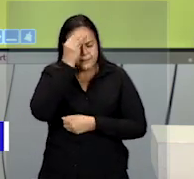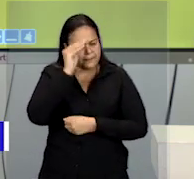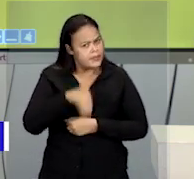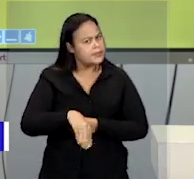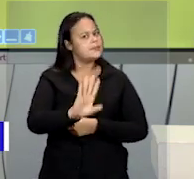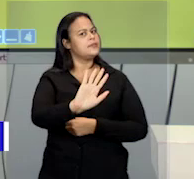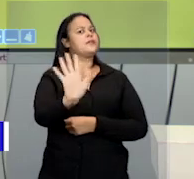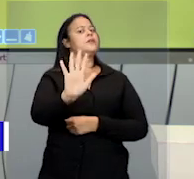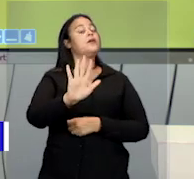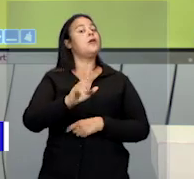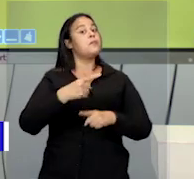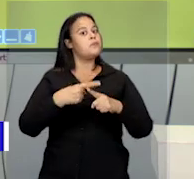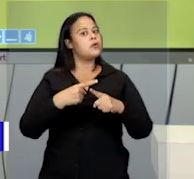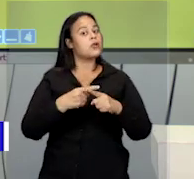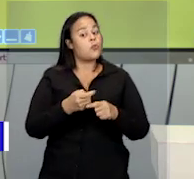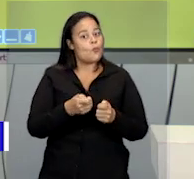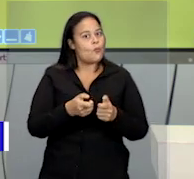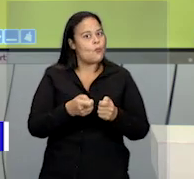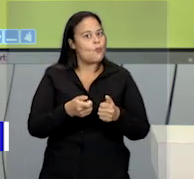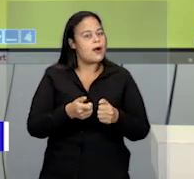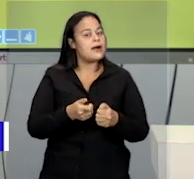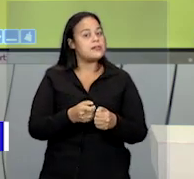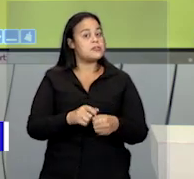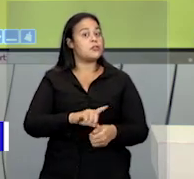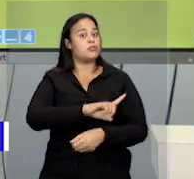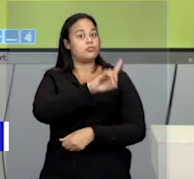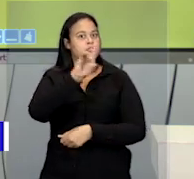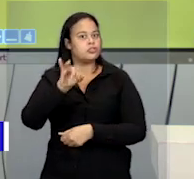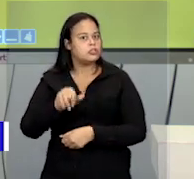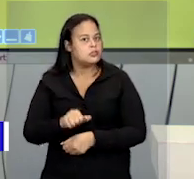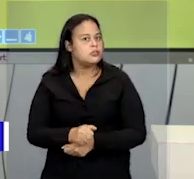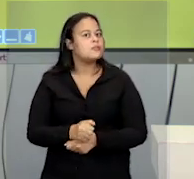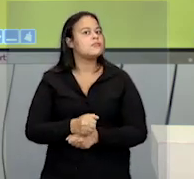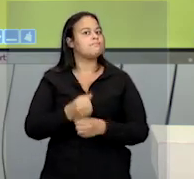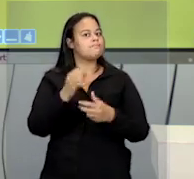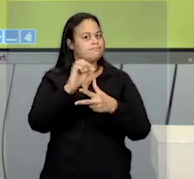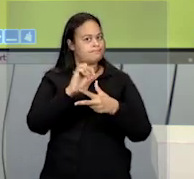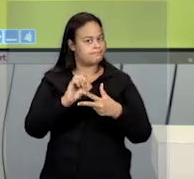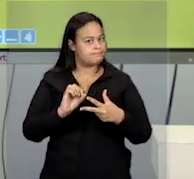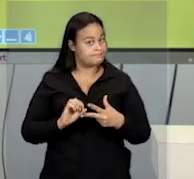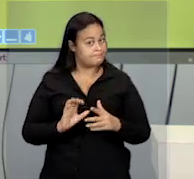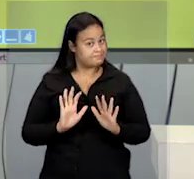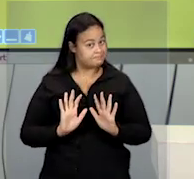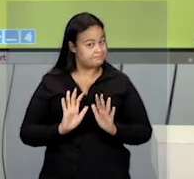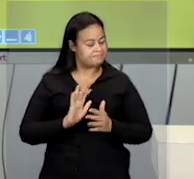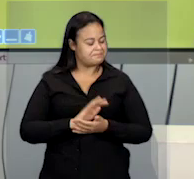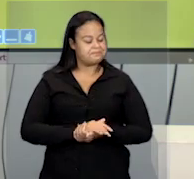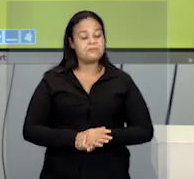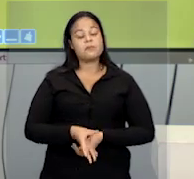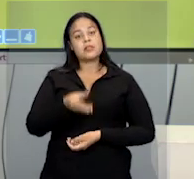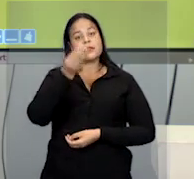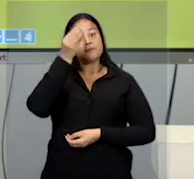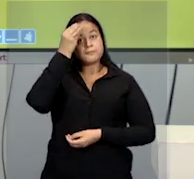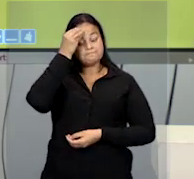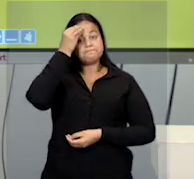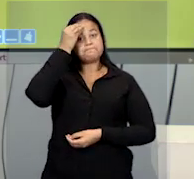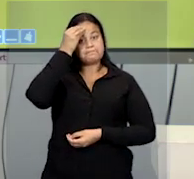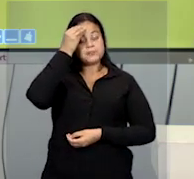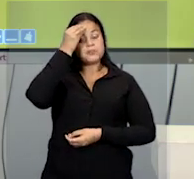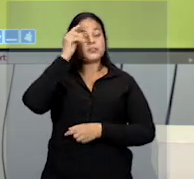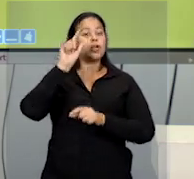já o exame está chegando aí. Bom, vamos hoje compreender um pouco sobre o que é essa lei de Hertz,